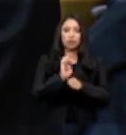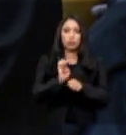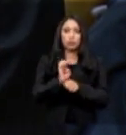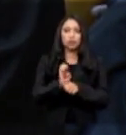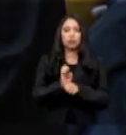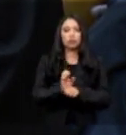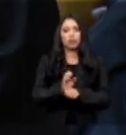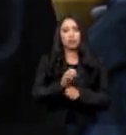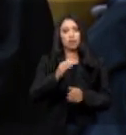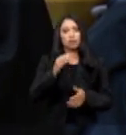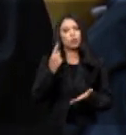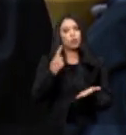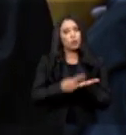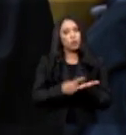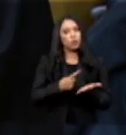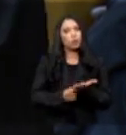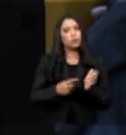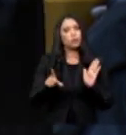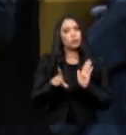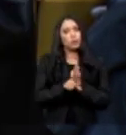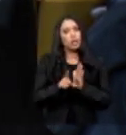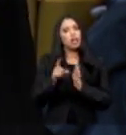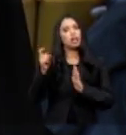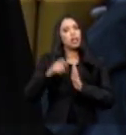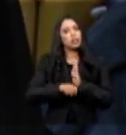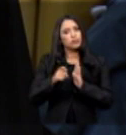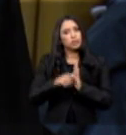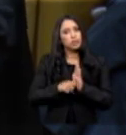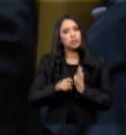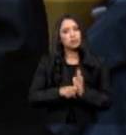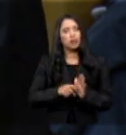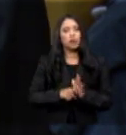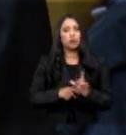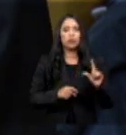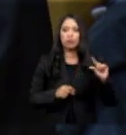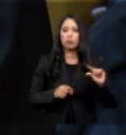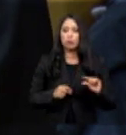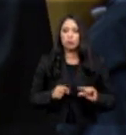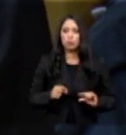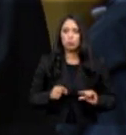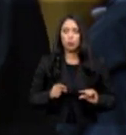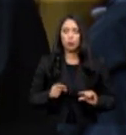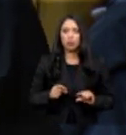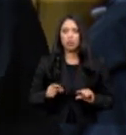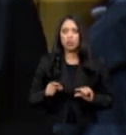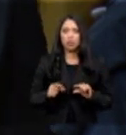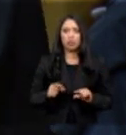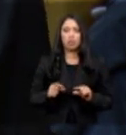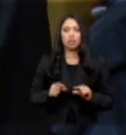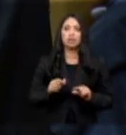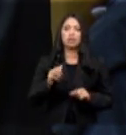O estado do Pará cumpre a lei de responsabilidade fiscal, tem pouquíssimas ações